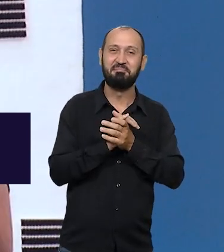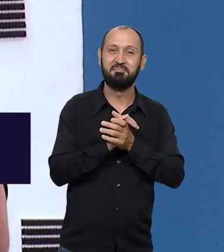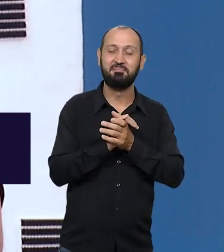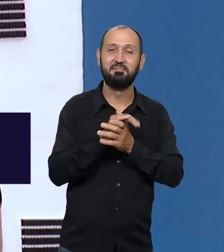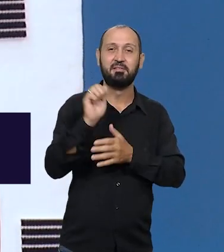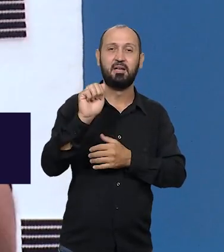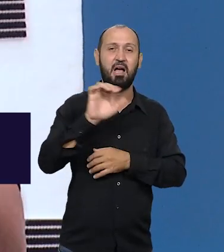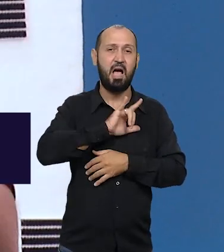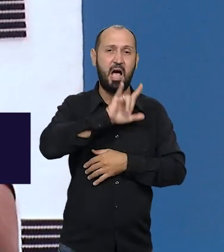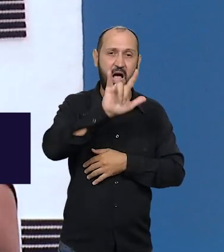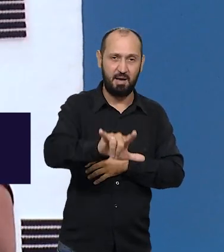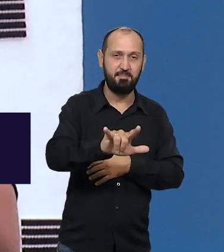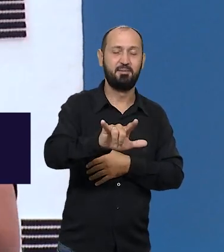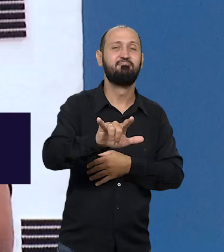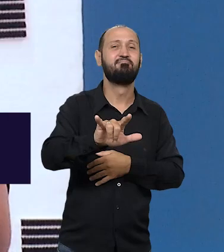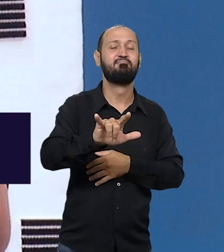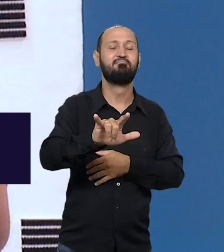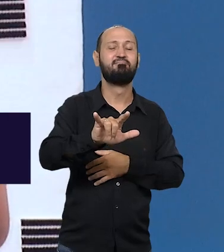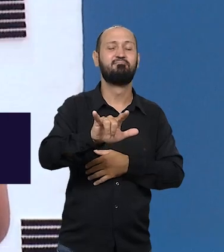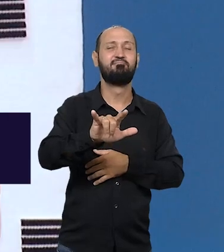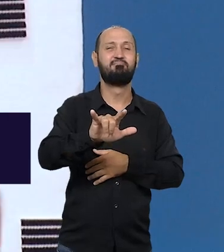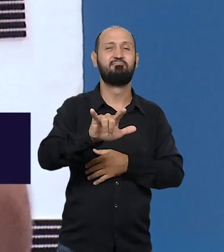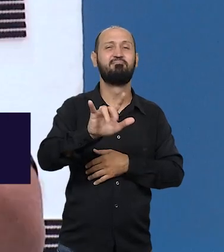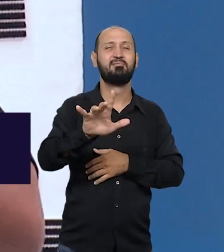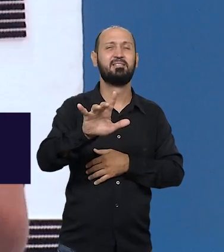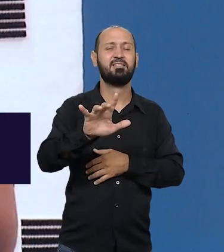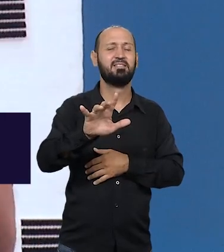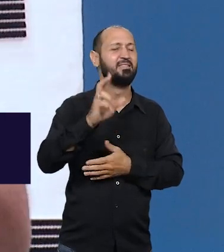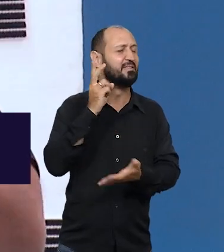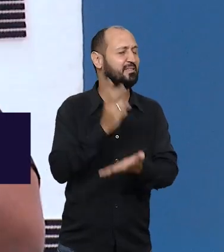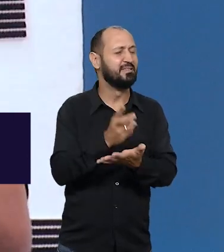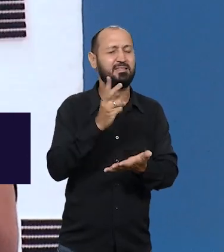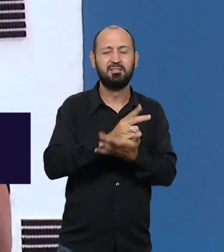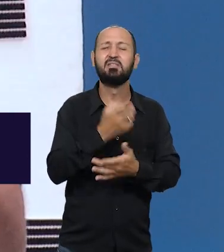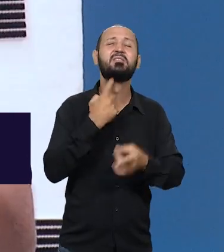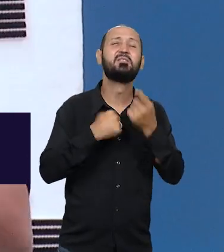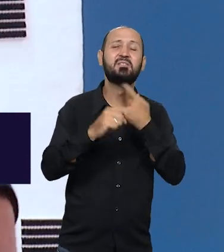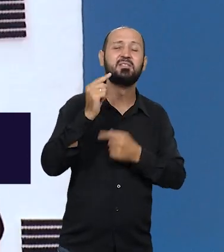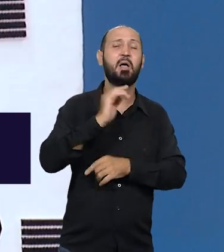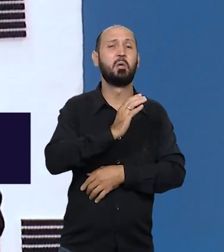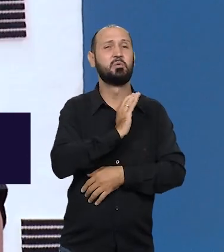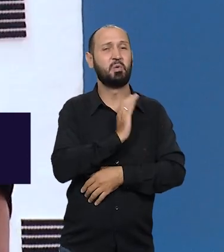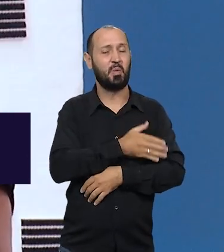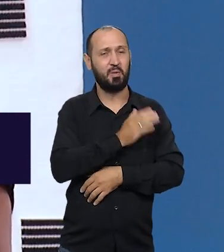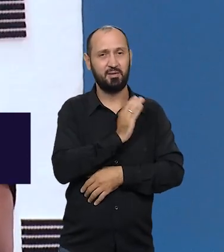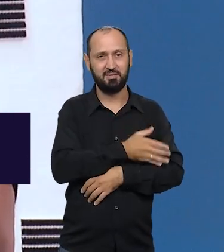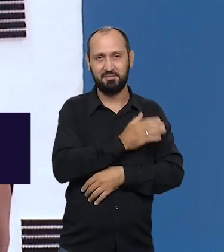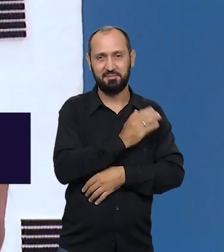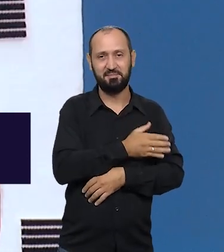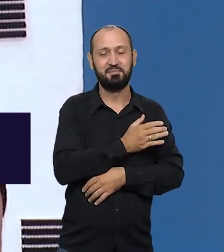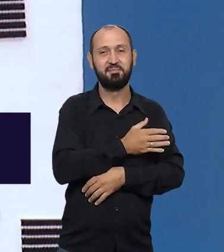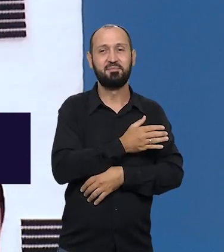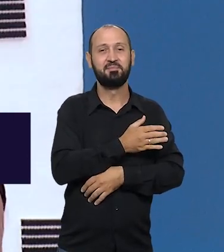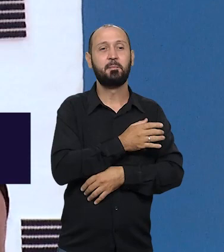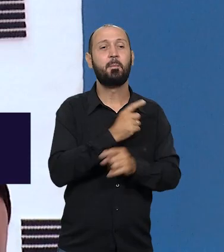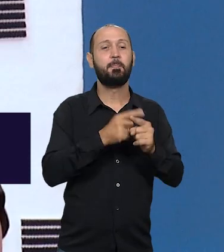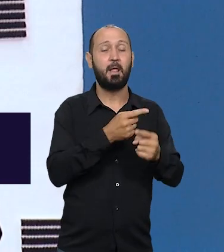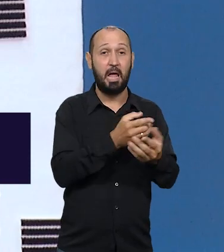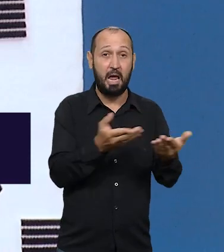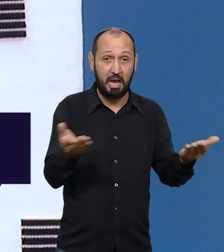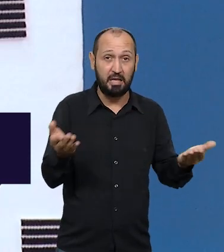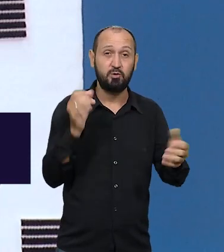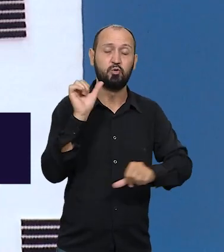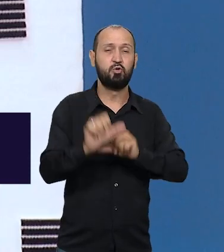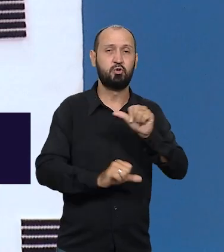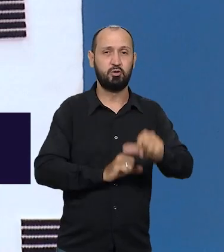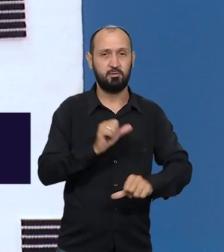ame de forma, com toda a sua força, sua vontade, seus corações, porque eles nos transformam.